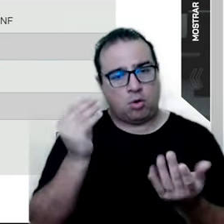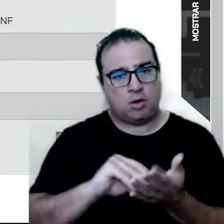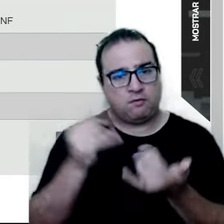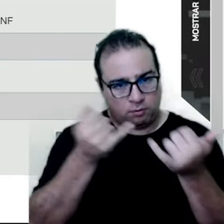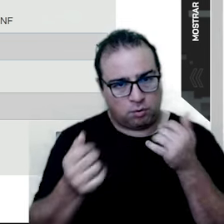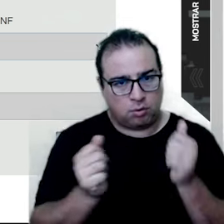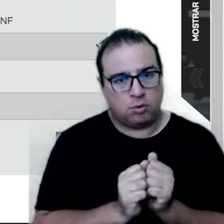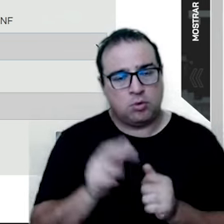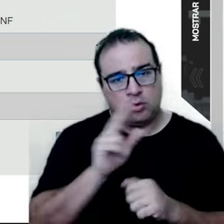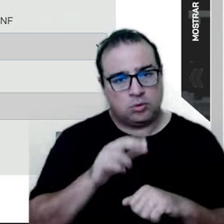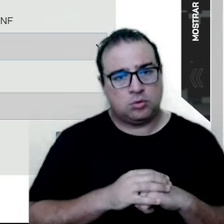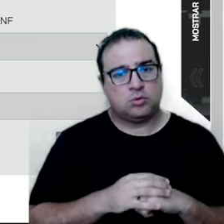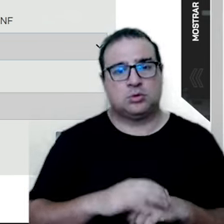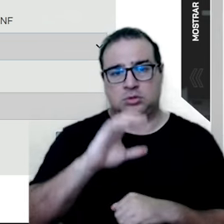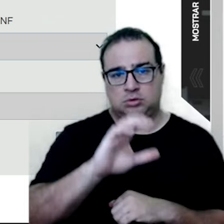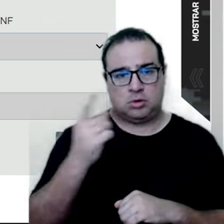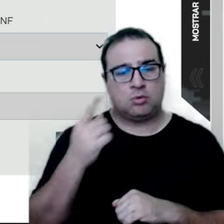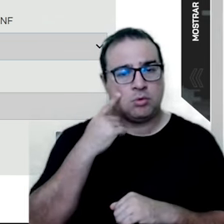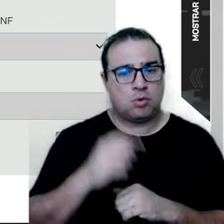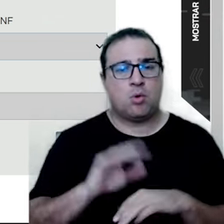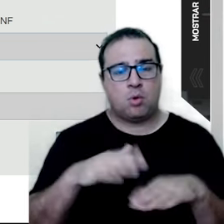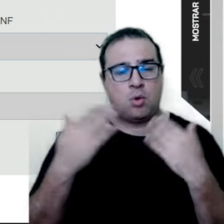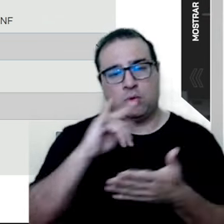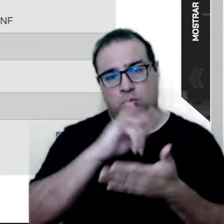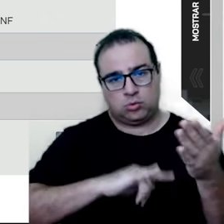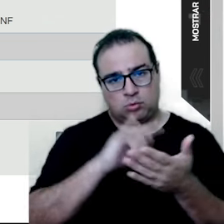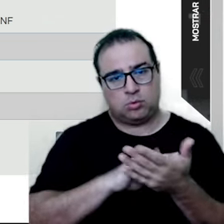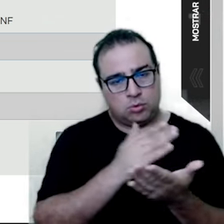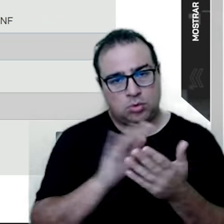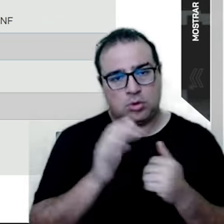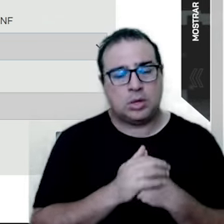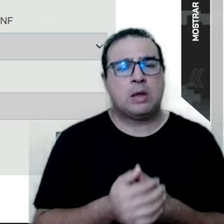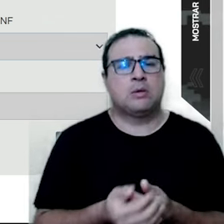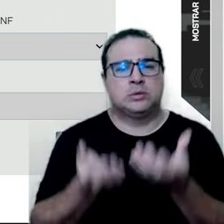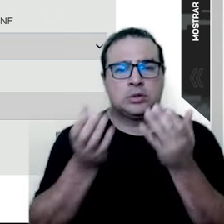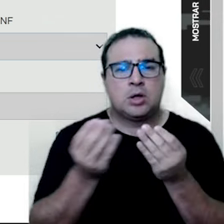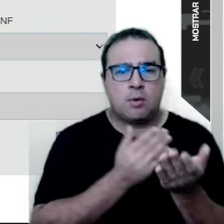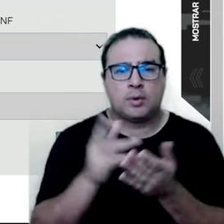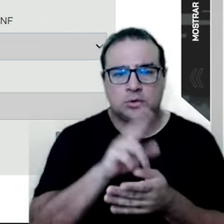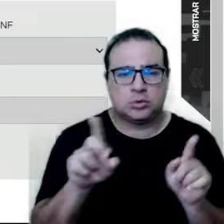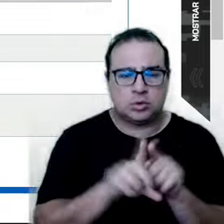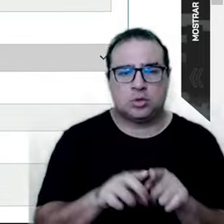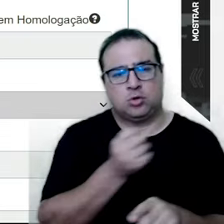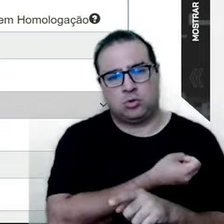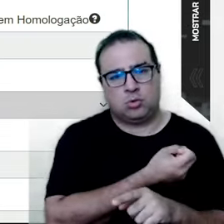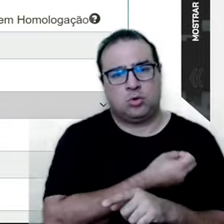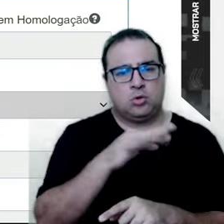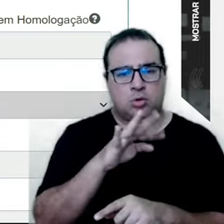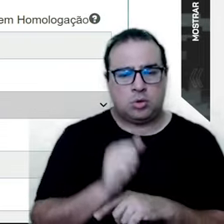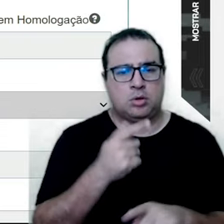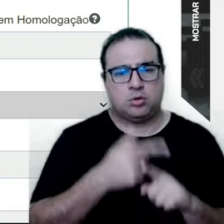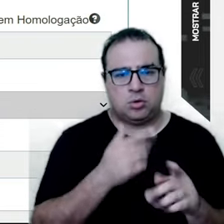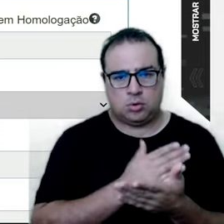informação coloco aqui utilizar certificado A1 insiro Qual é o documento Inicial que tô tô inutilizando então o número de nota né